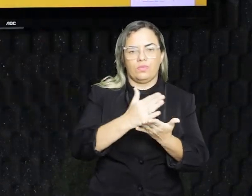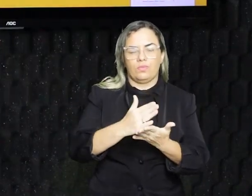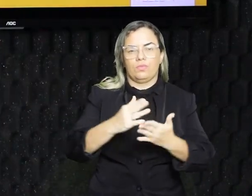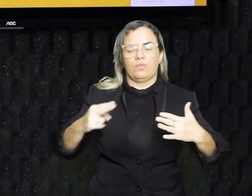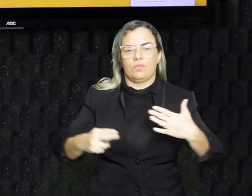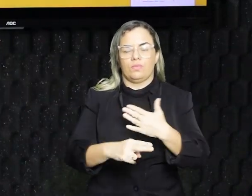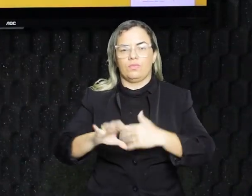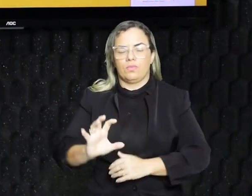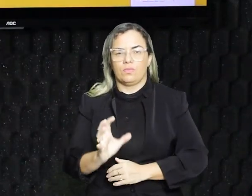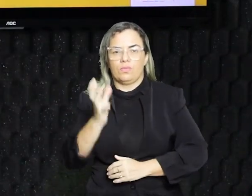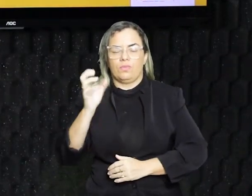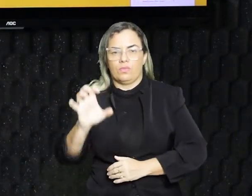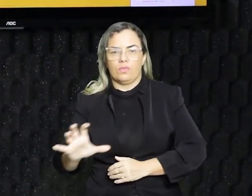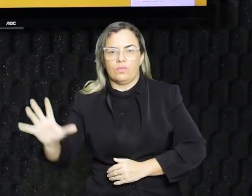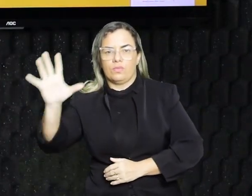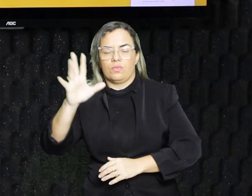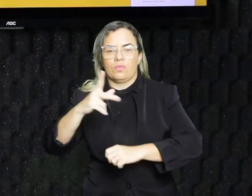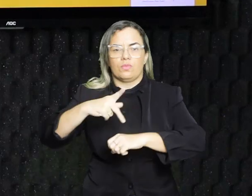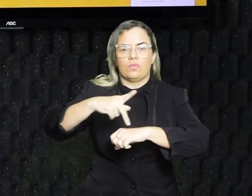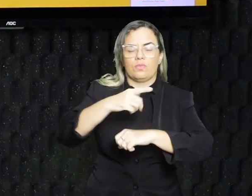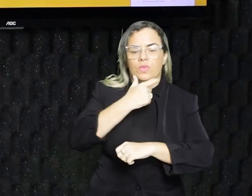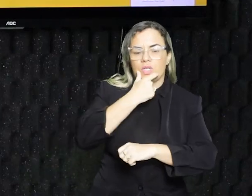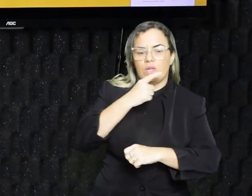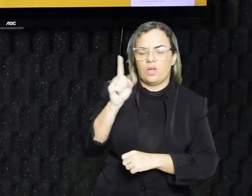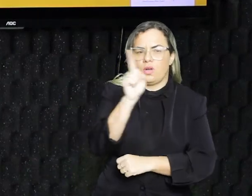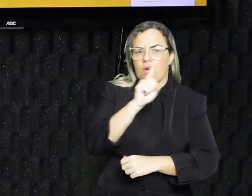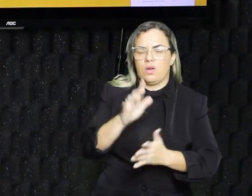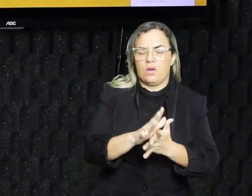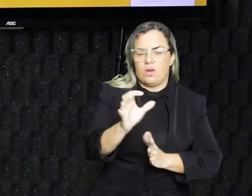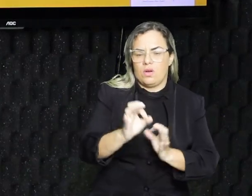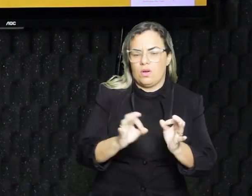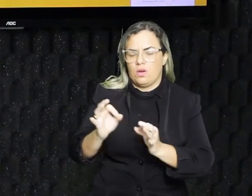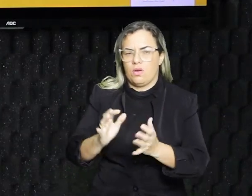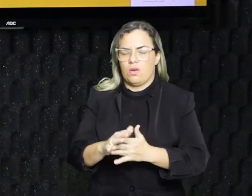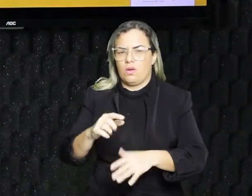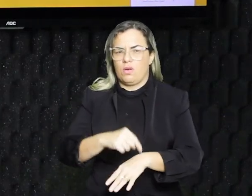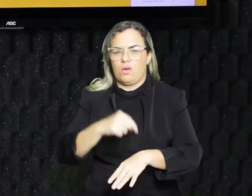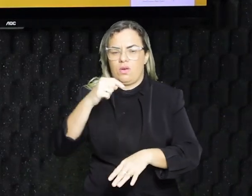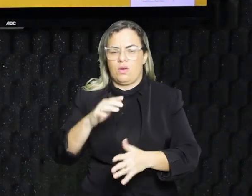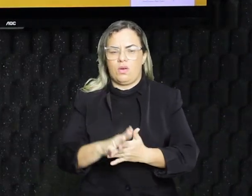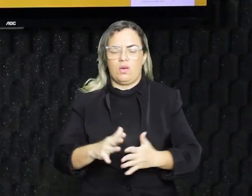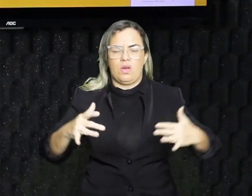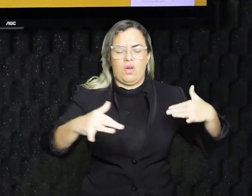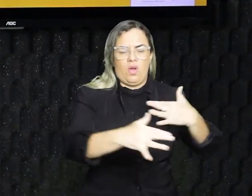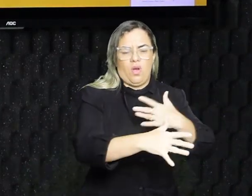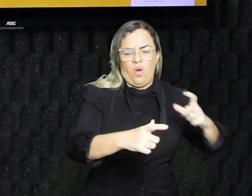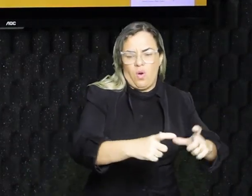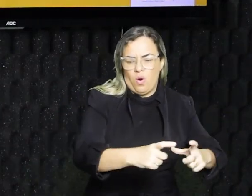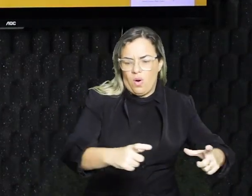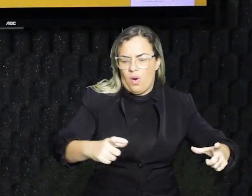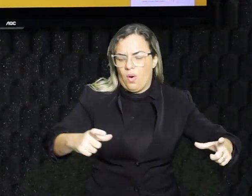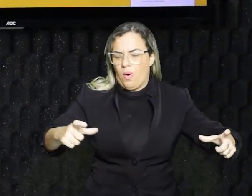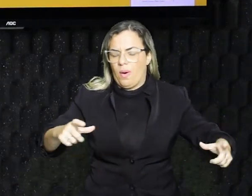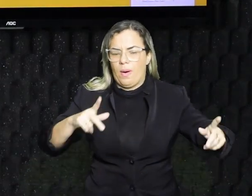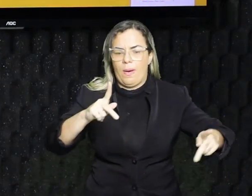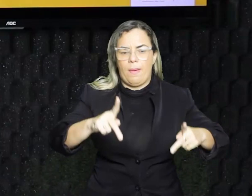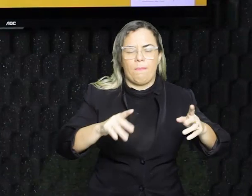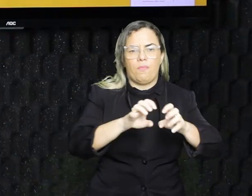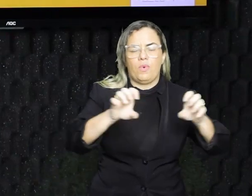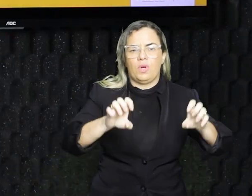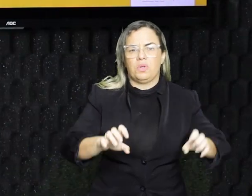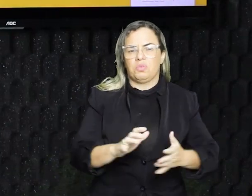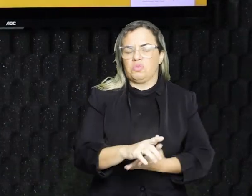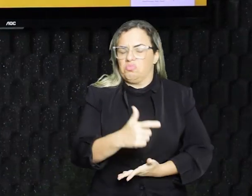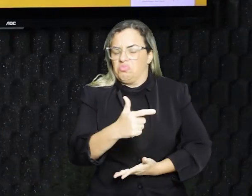que acontece na Europa, na Inglaterra, é que ela não foi planejada no primeiro momento. As cidades cresceram tanto em população e infraestrutura sem nenhum tipo